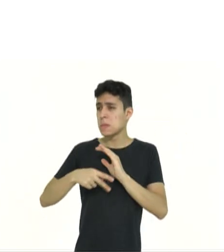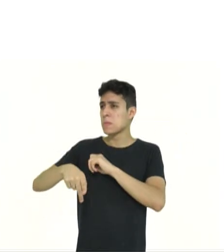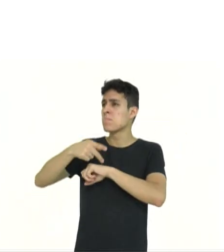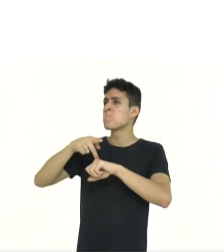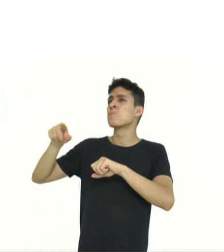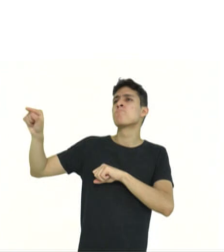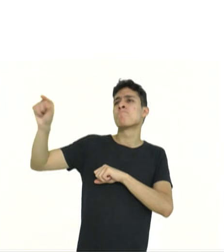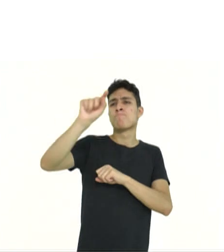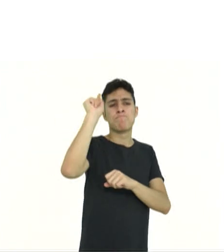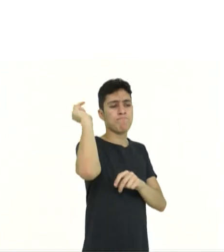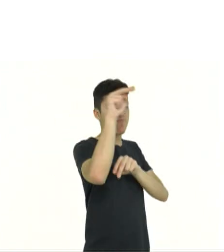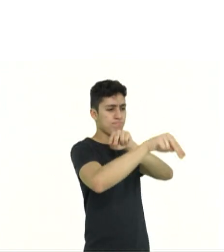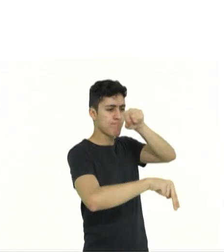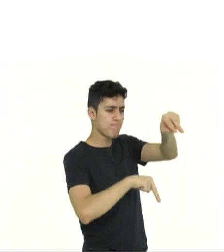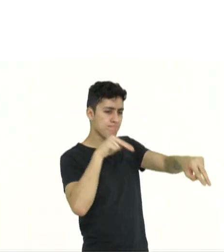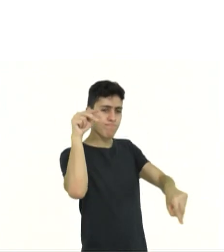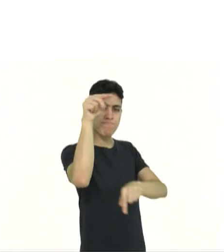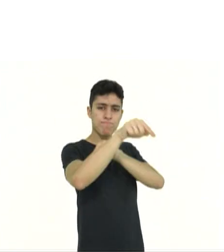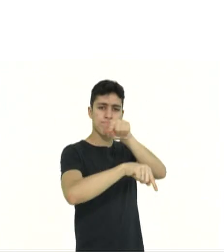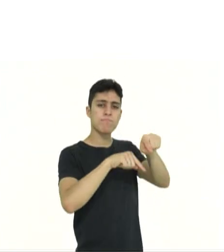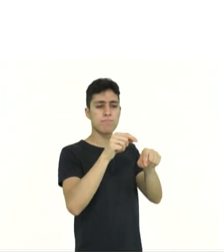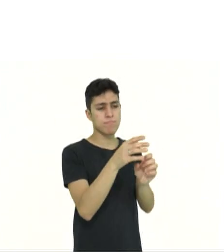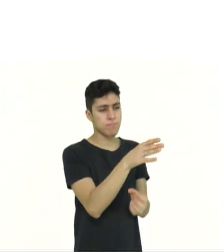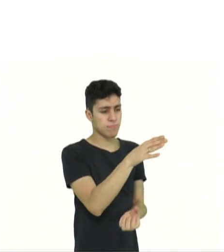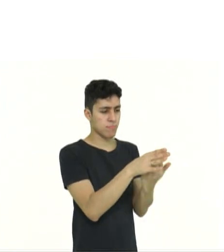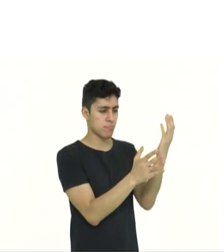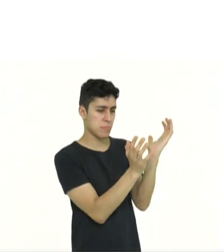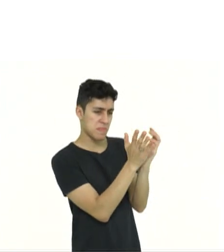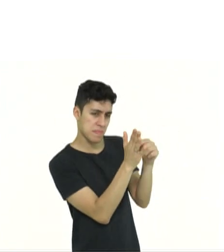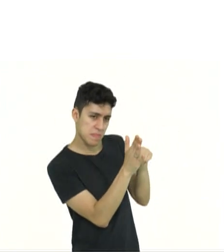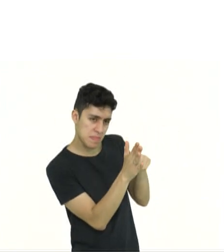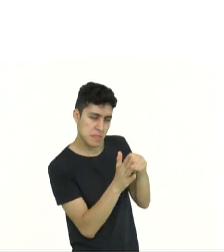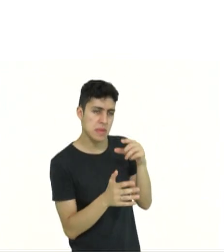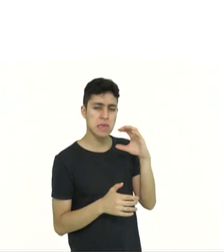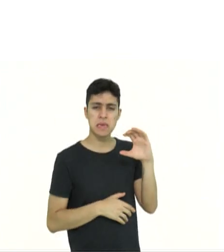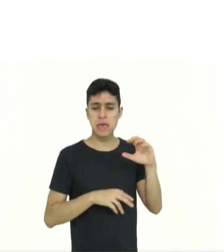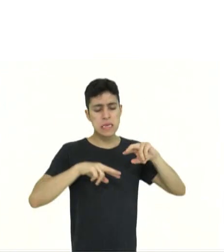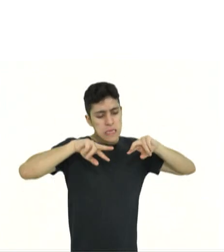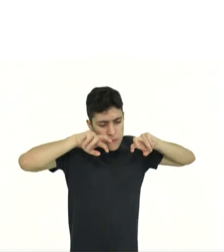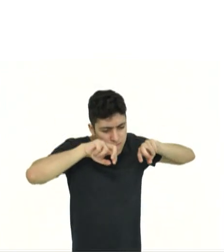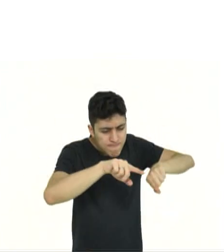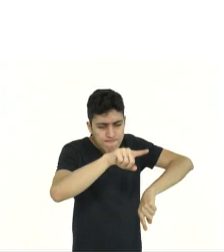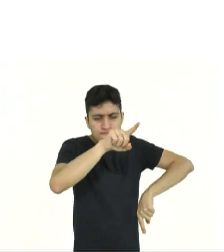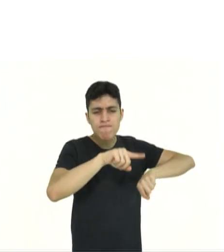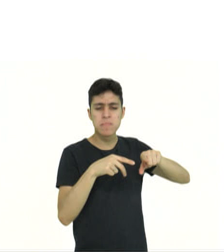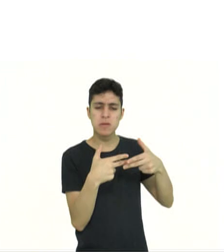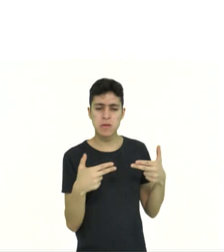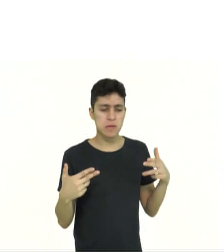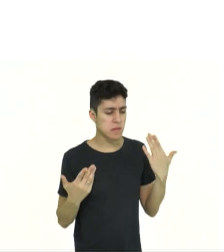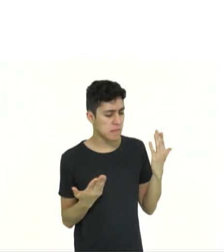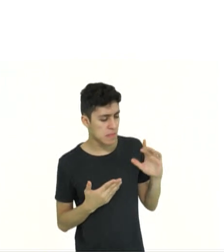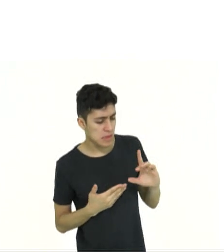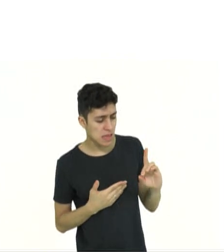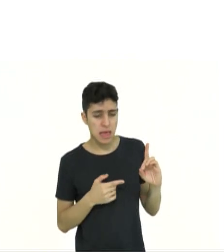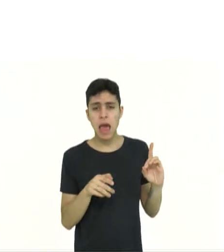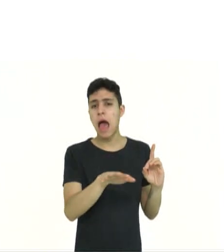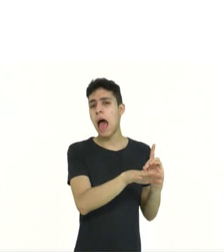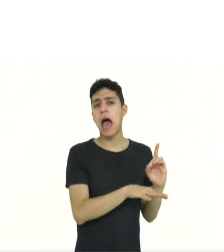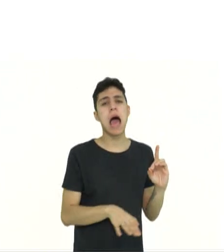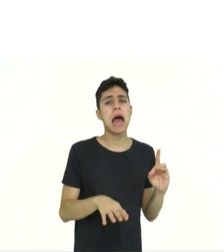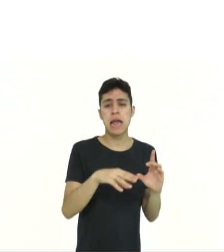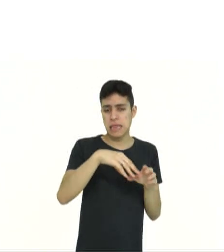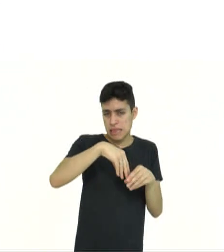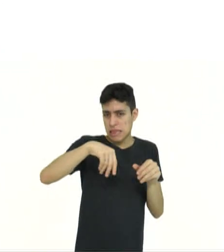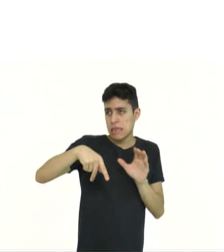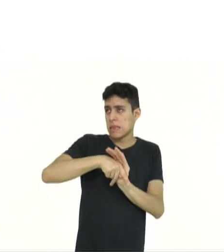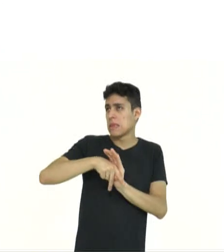região? Letra C, a exploração intensa de recursos minerais? Ou letra D, o continente passou a pertencer a um grupo de países? Bingo